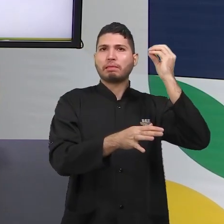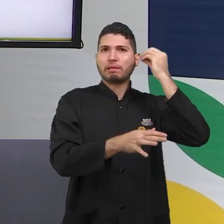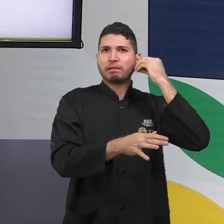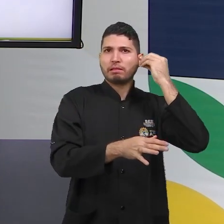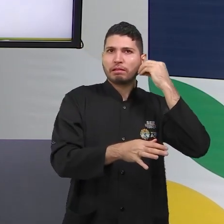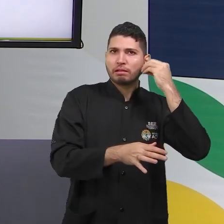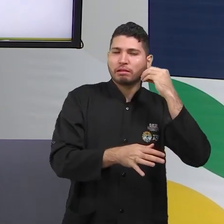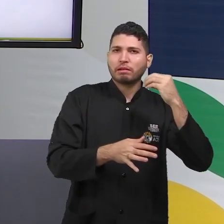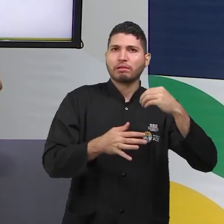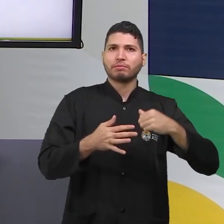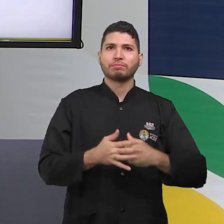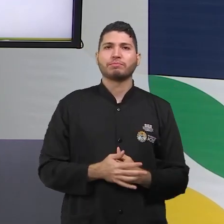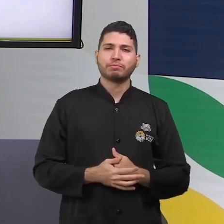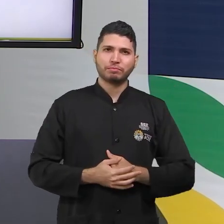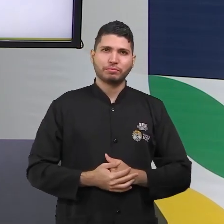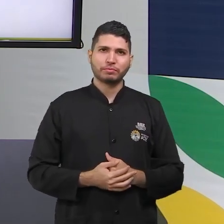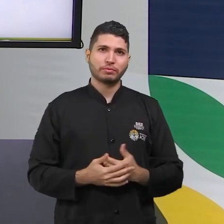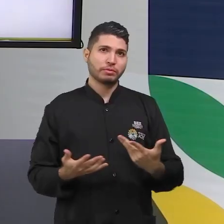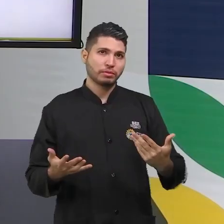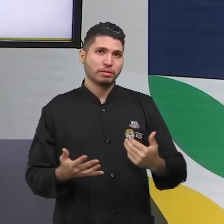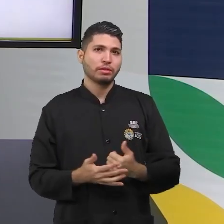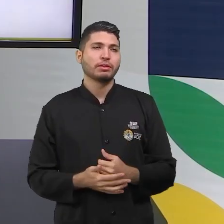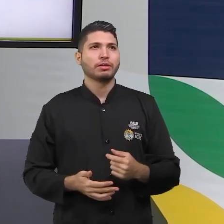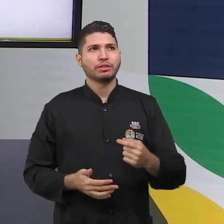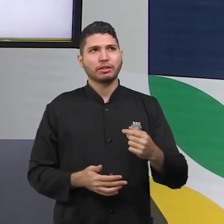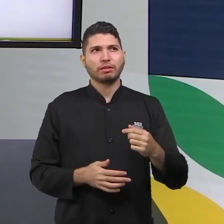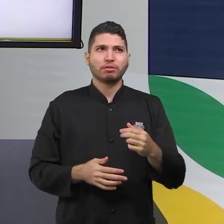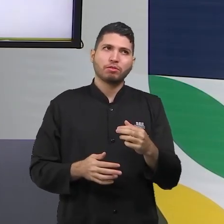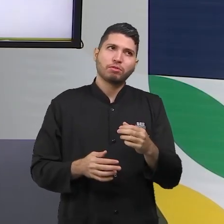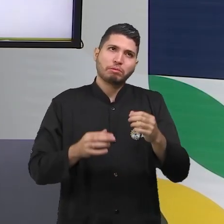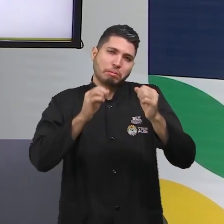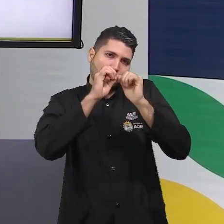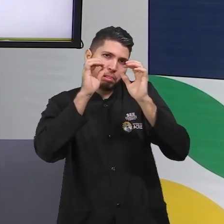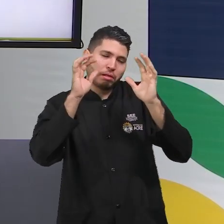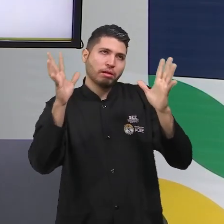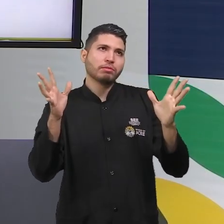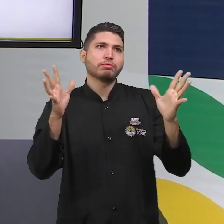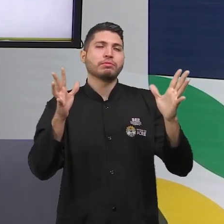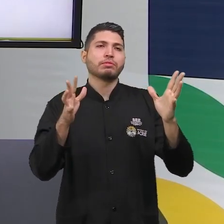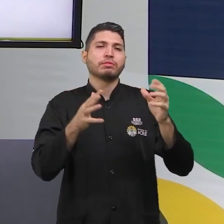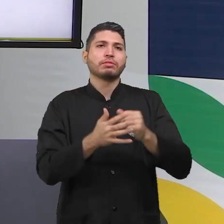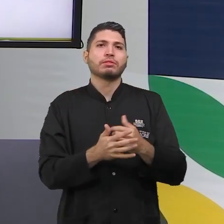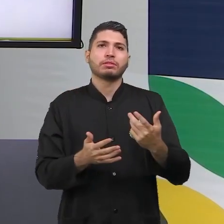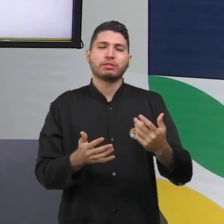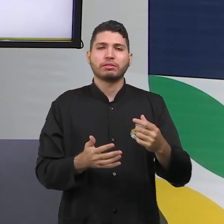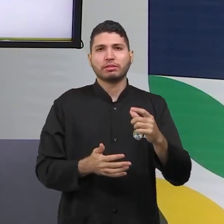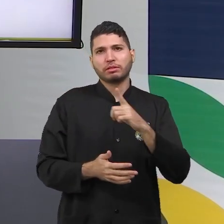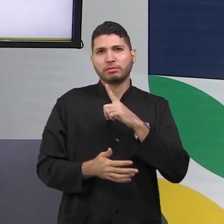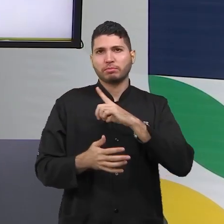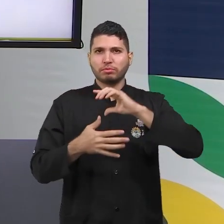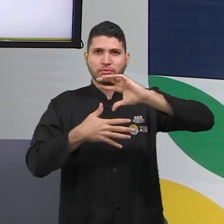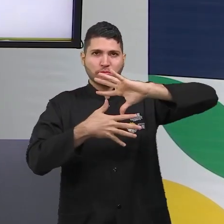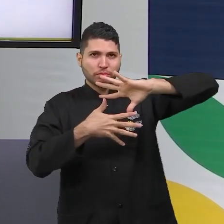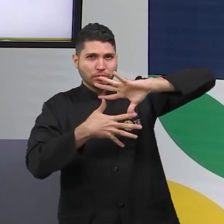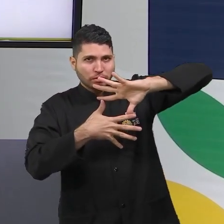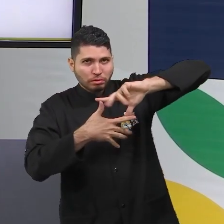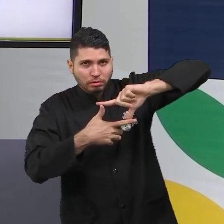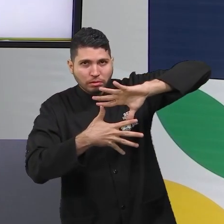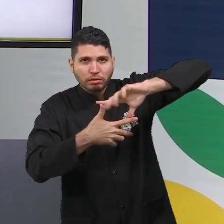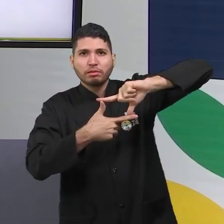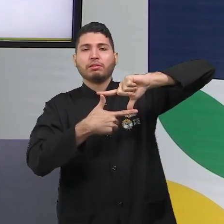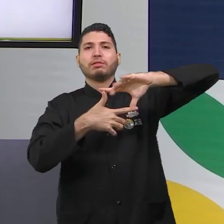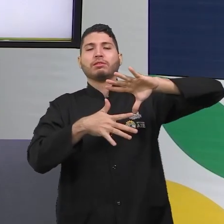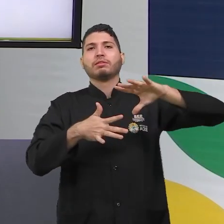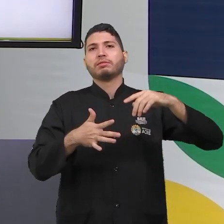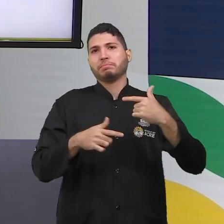etnocentrismo, centralidade na nossa própria cultura, mas nós devemos ter abertura para aprender aquilo que a outra